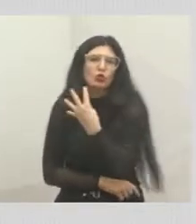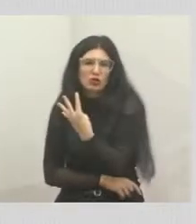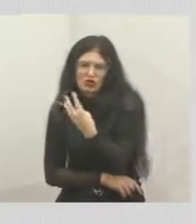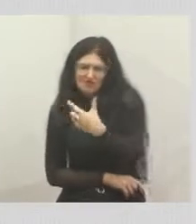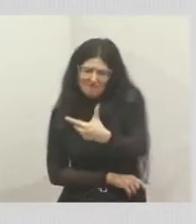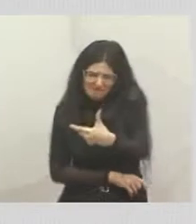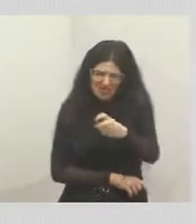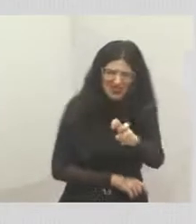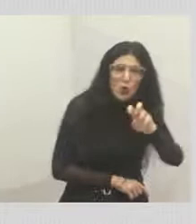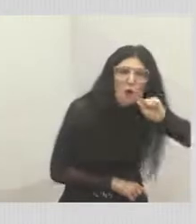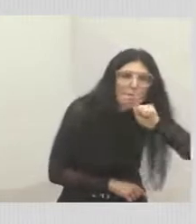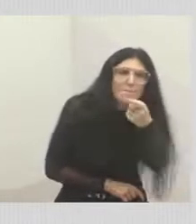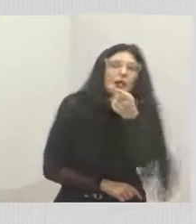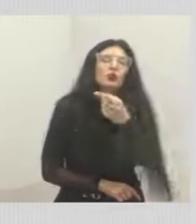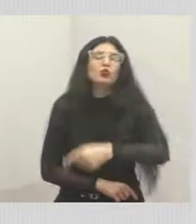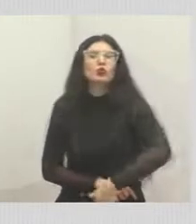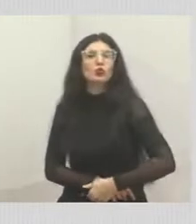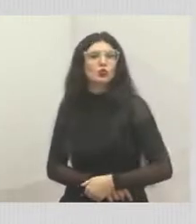45,90%.